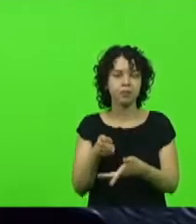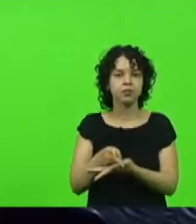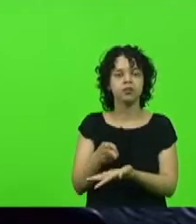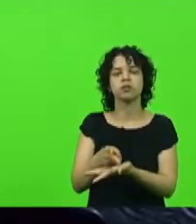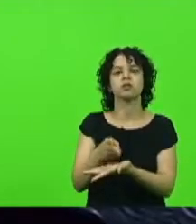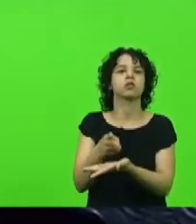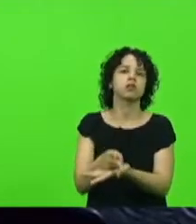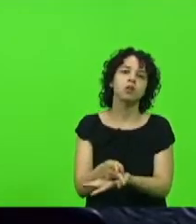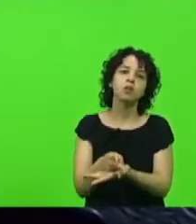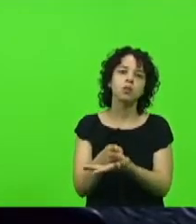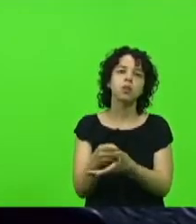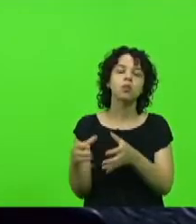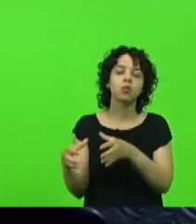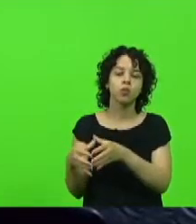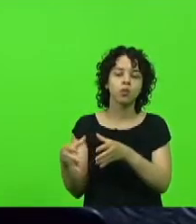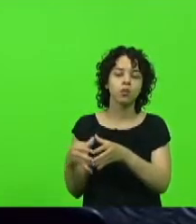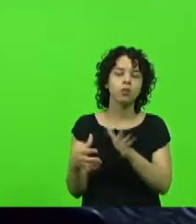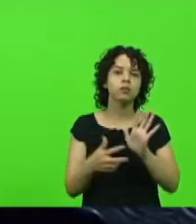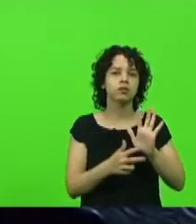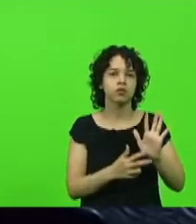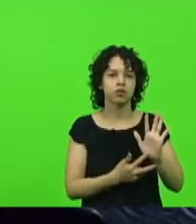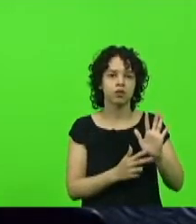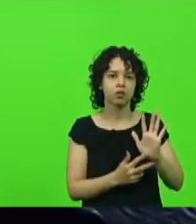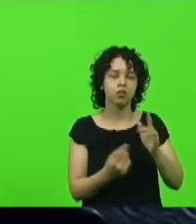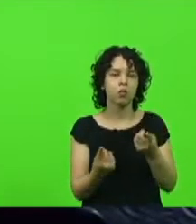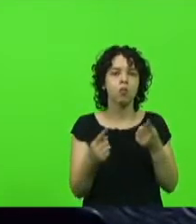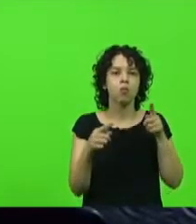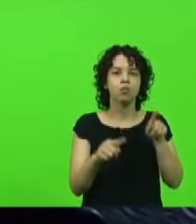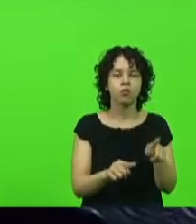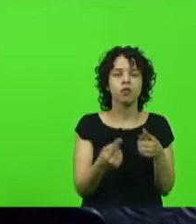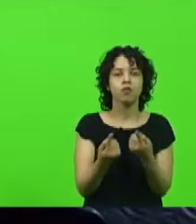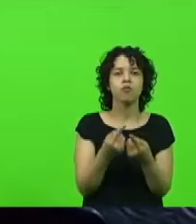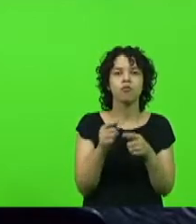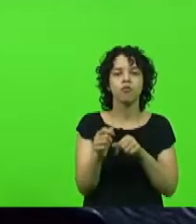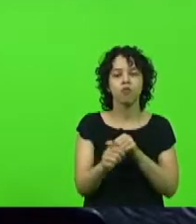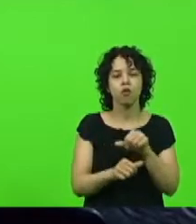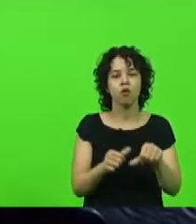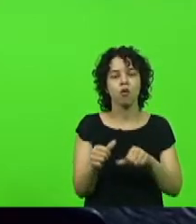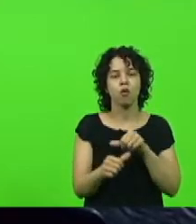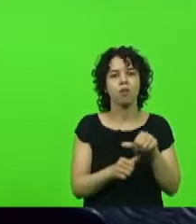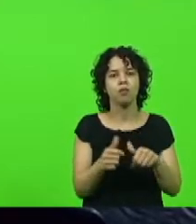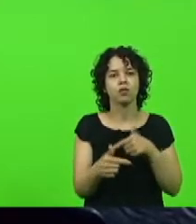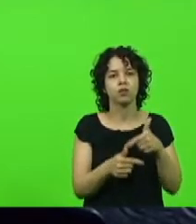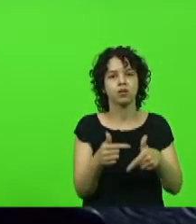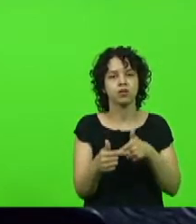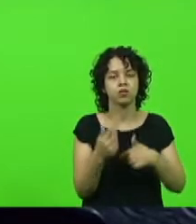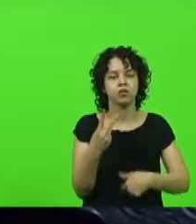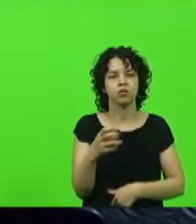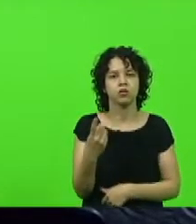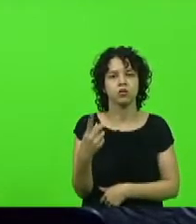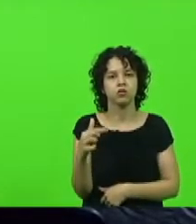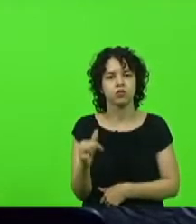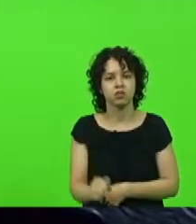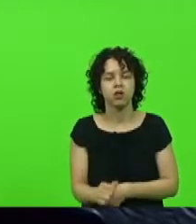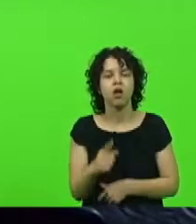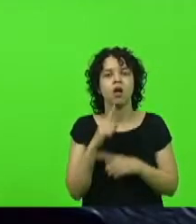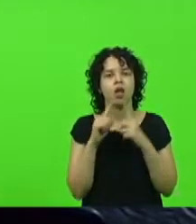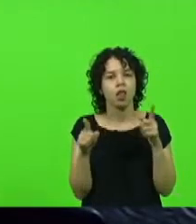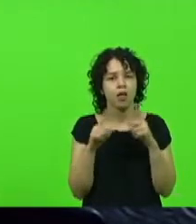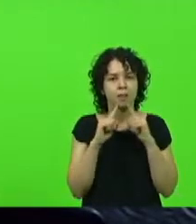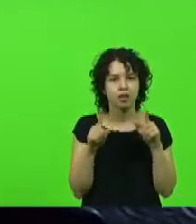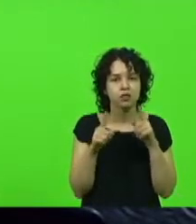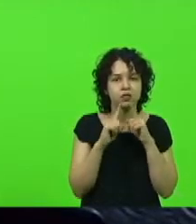sindicais, devido à contrarreforma trabalhista de 2017, são as maiores reclamações dos representantes das categorias